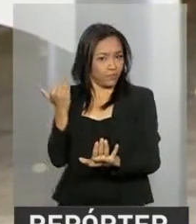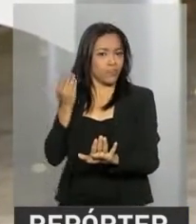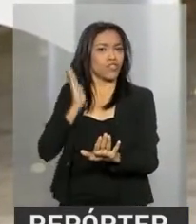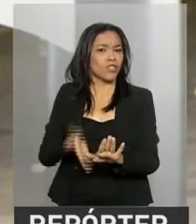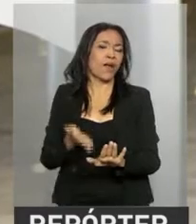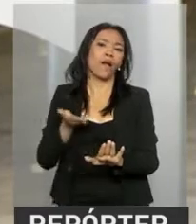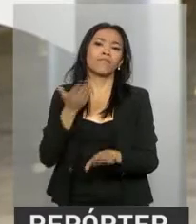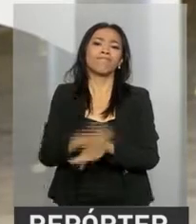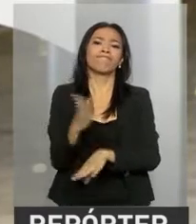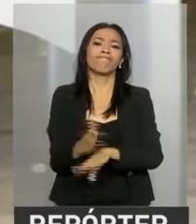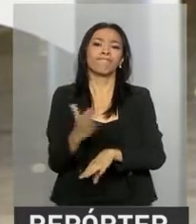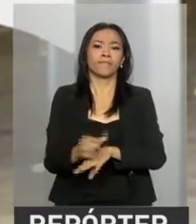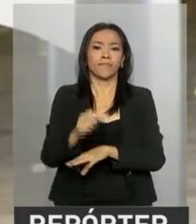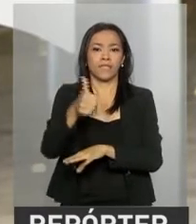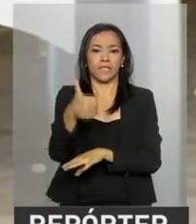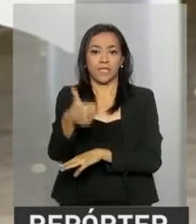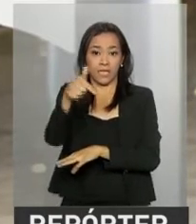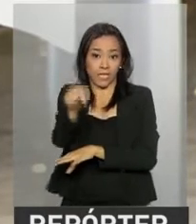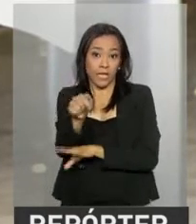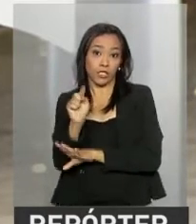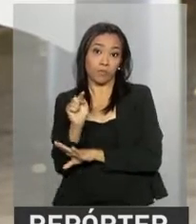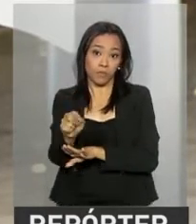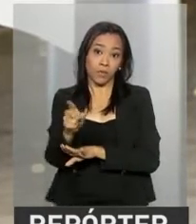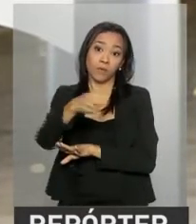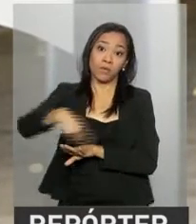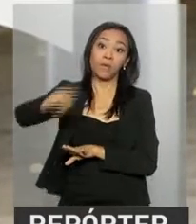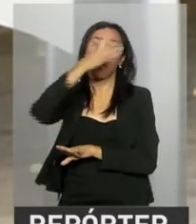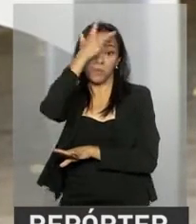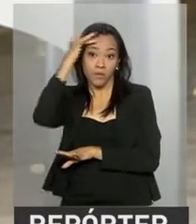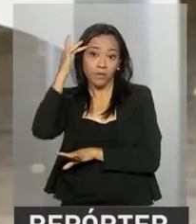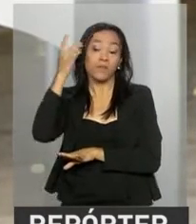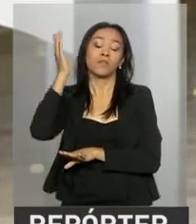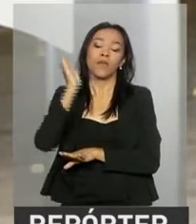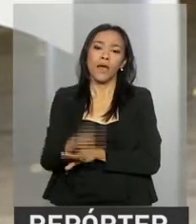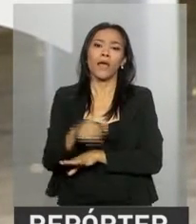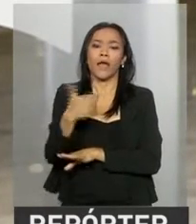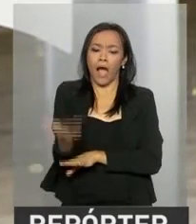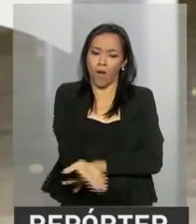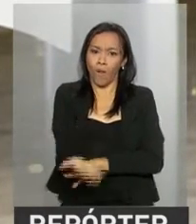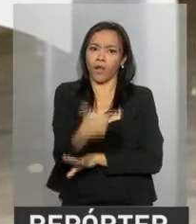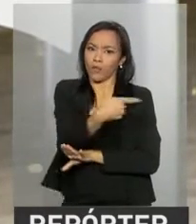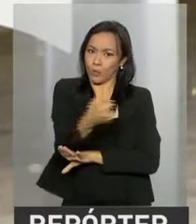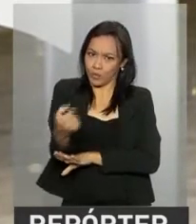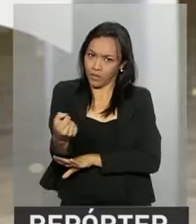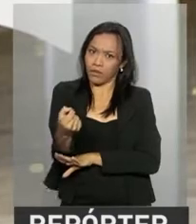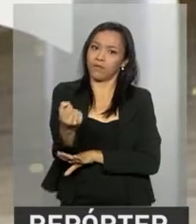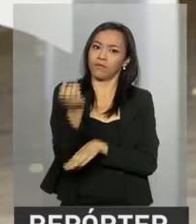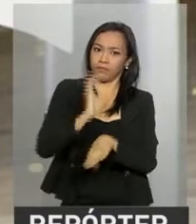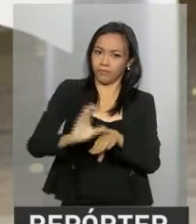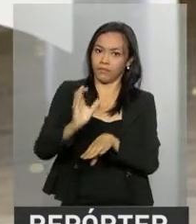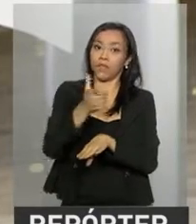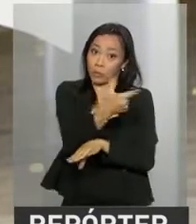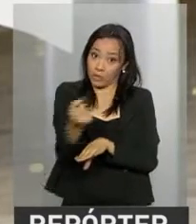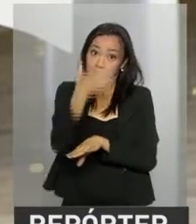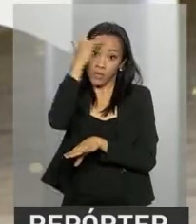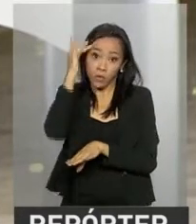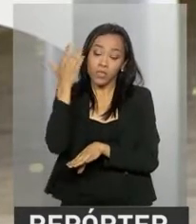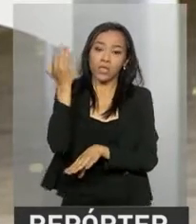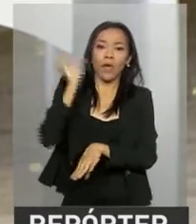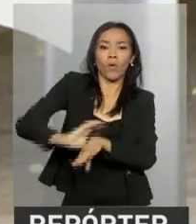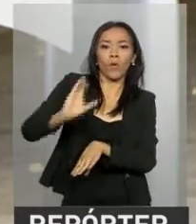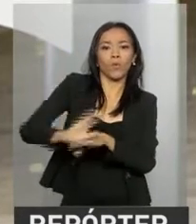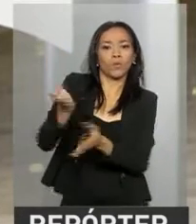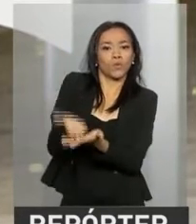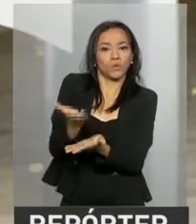capacitou 17 mil agentes públicos. Dessa vez, são 200 servidores públicos que estão na Advocacia Geral da União, onde o curso